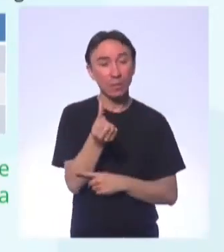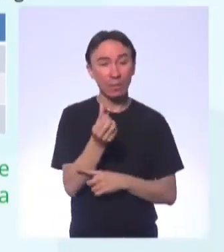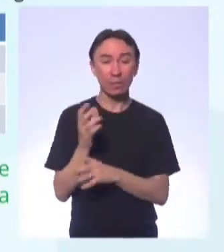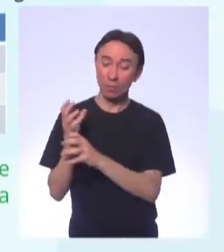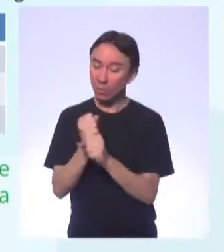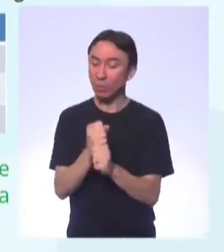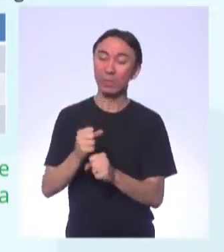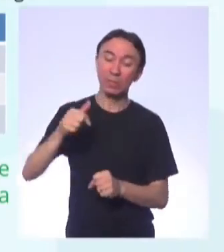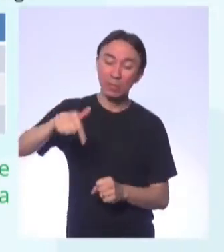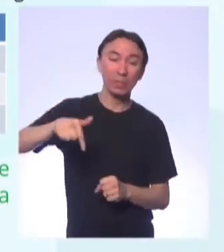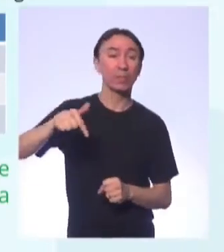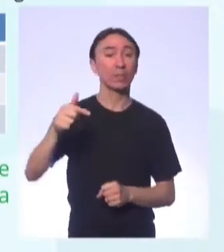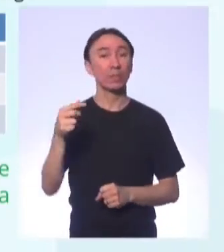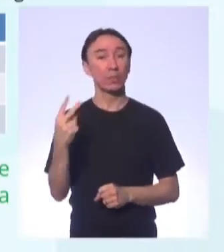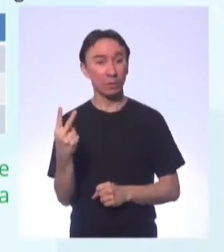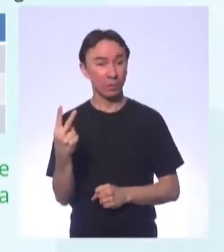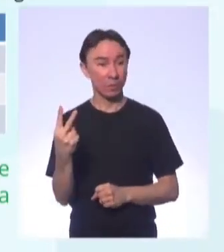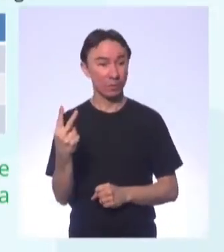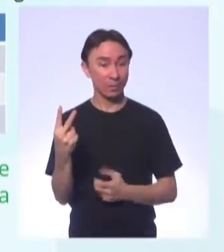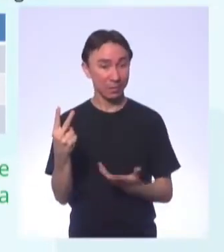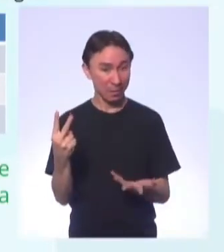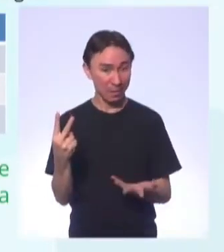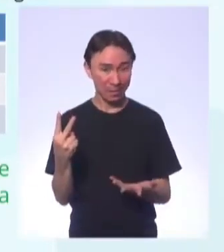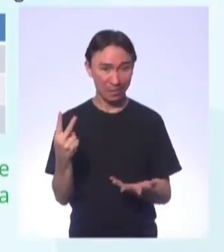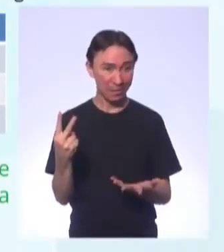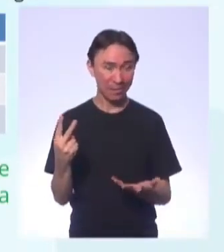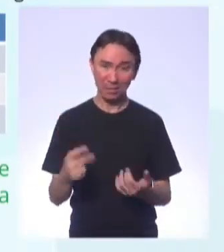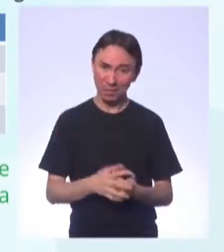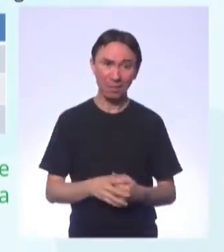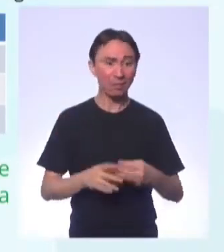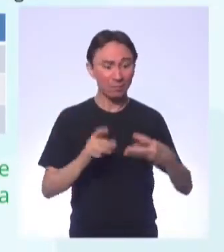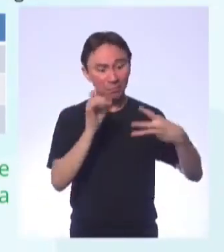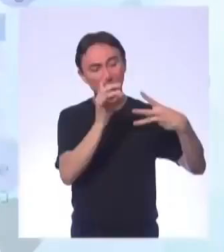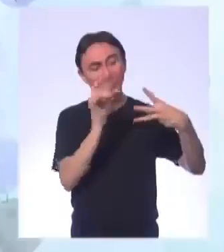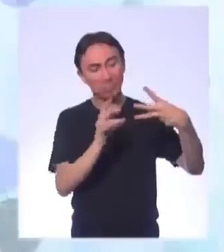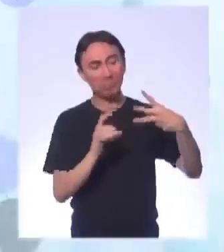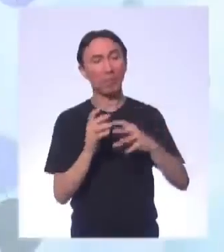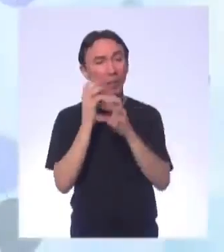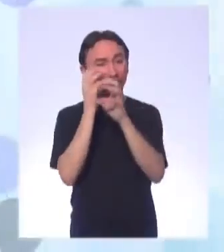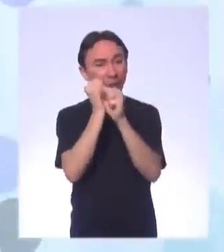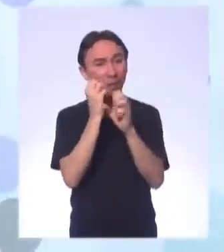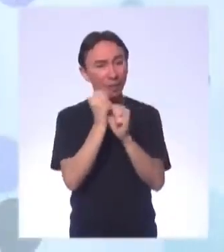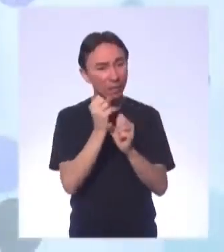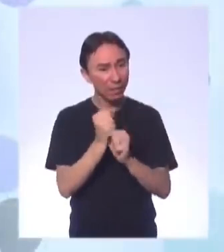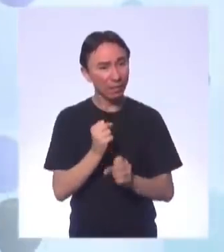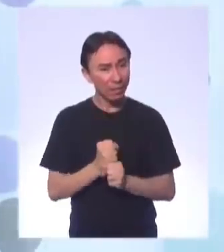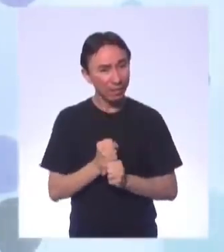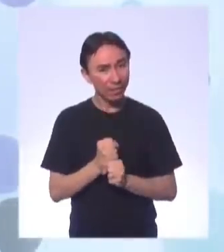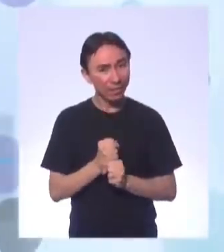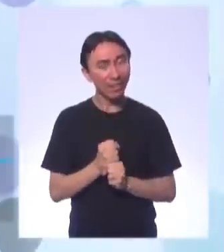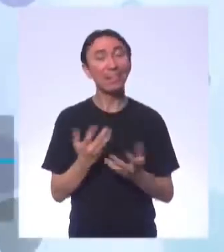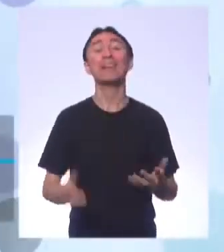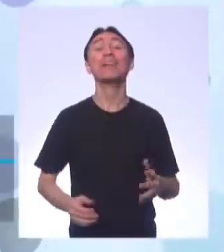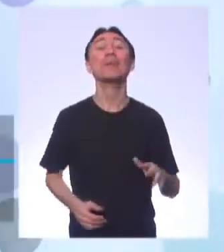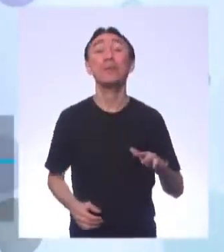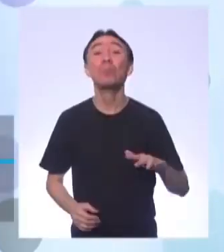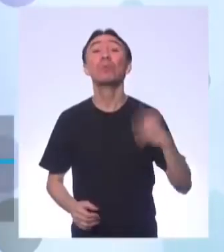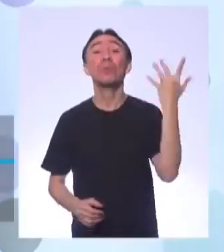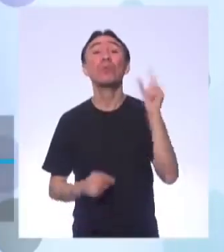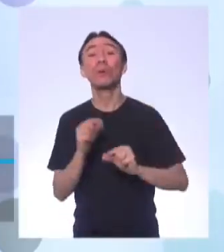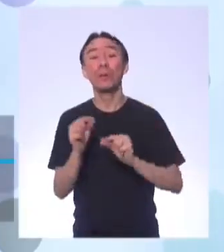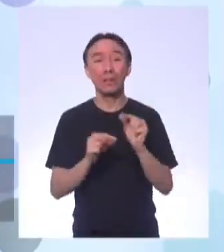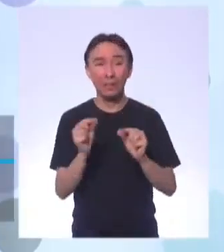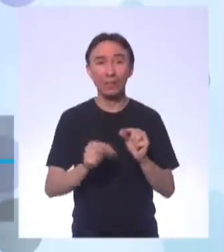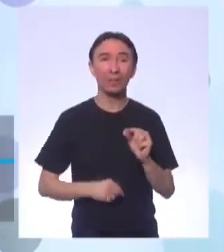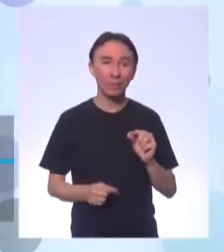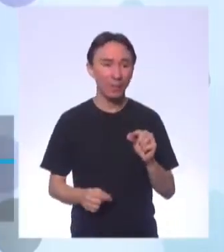72 aqui então eu tenho os valores aí eu calculei a área por área que que tá acontecendo né que que eu substituí